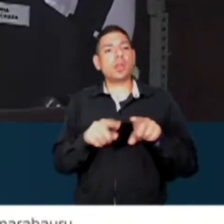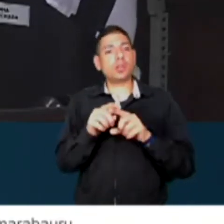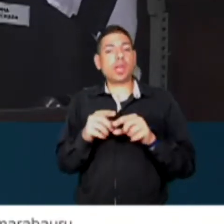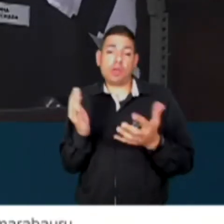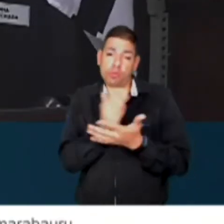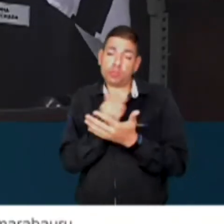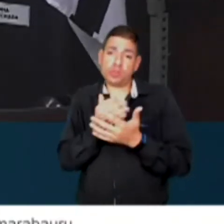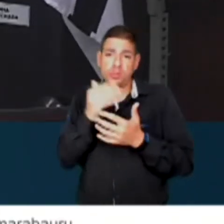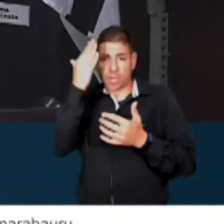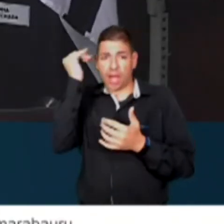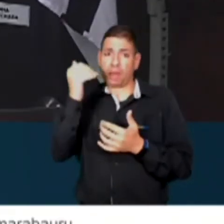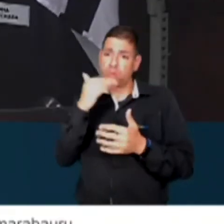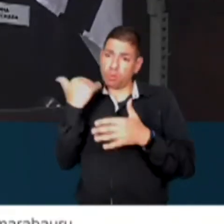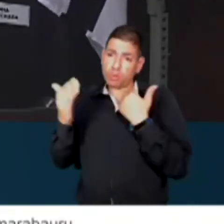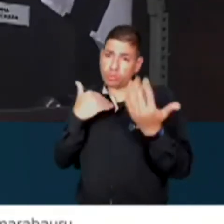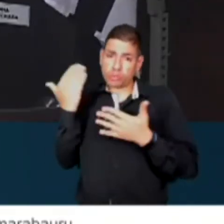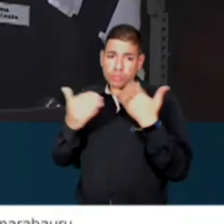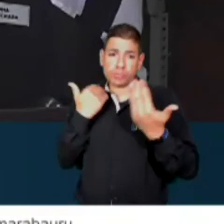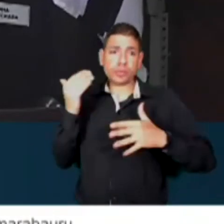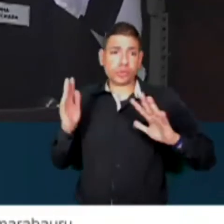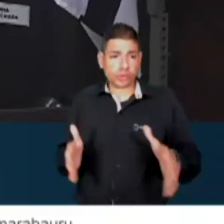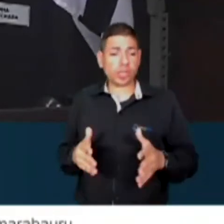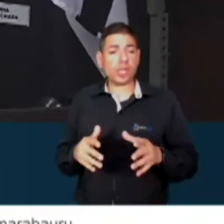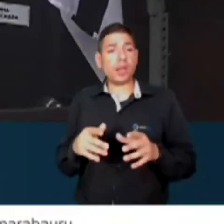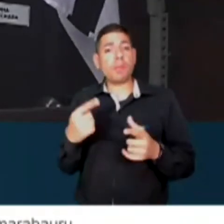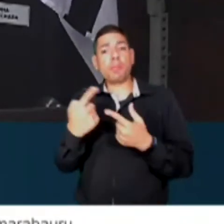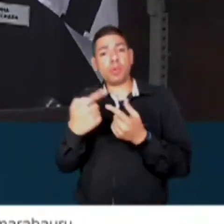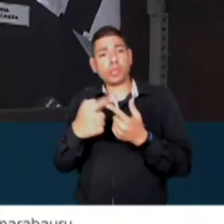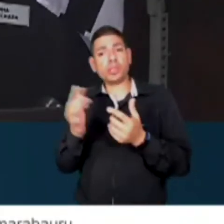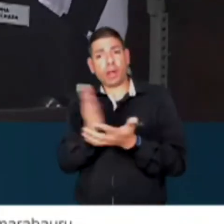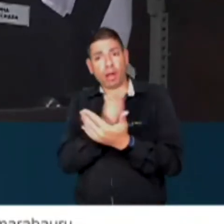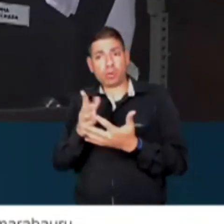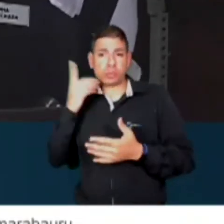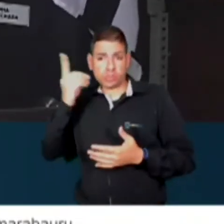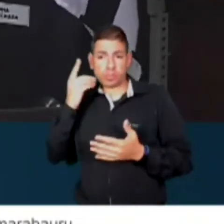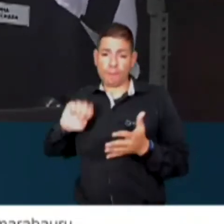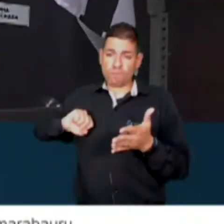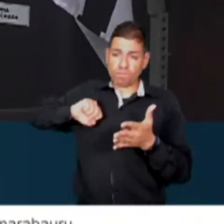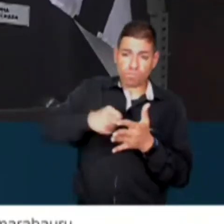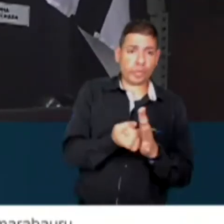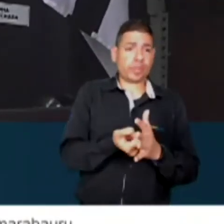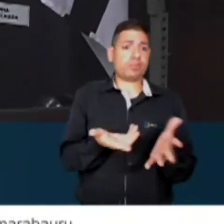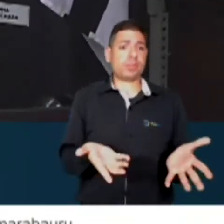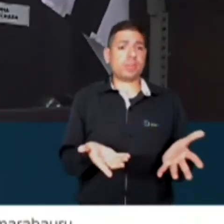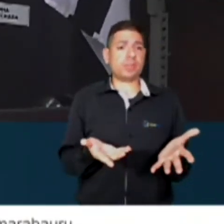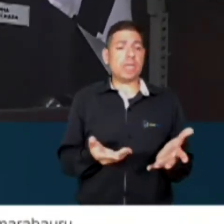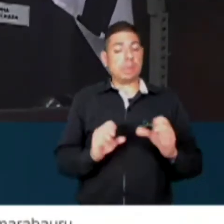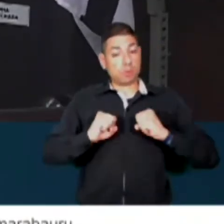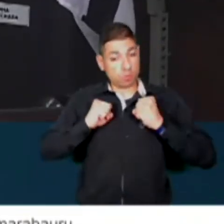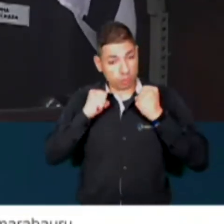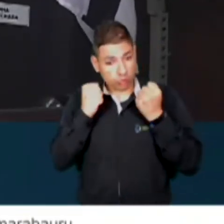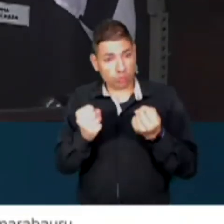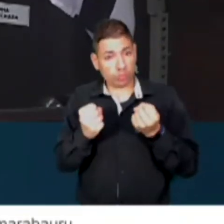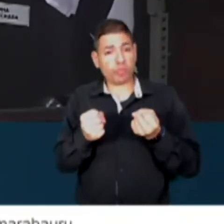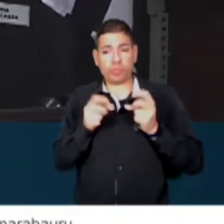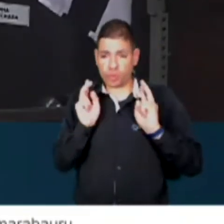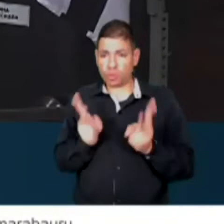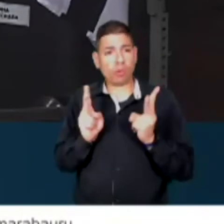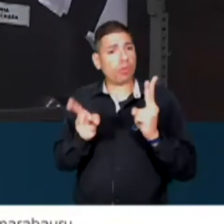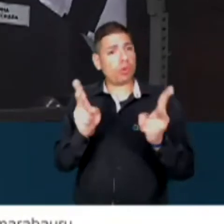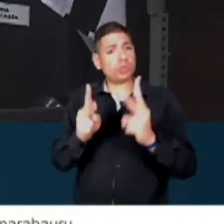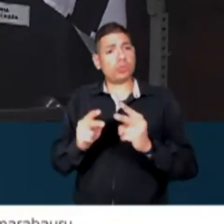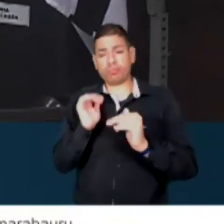Então, por isso que a luta é travada. A luta é árdua. E aos poucos a gente vai vendo quem é